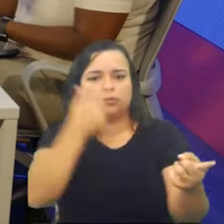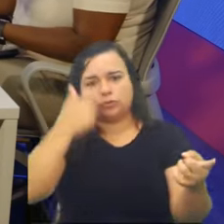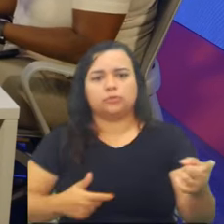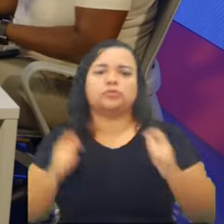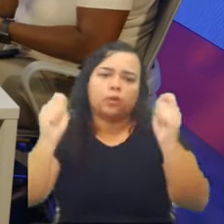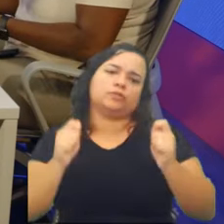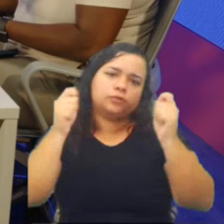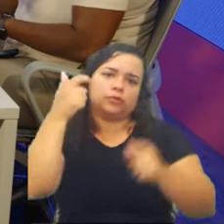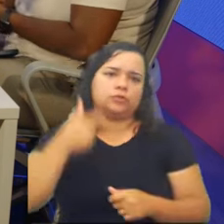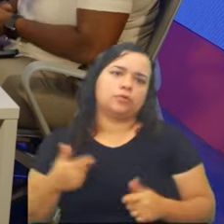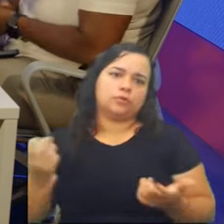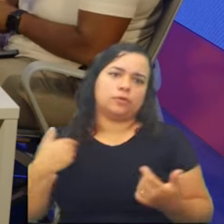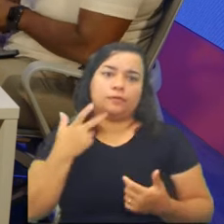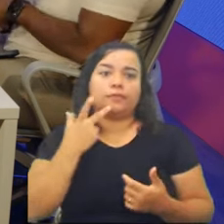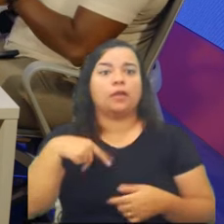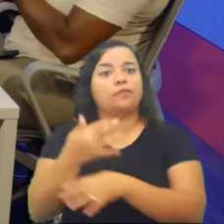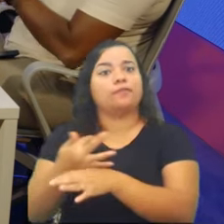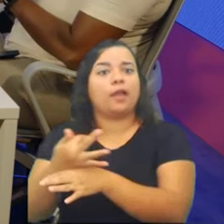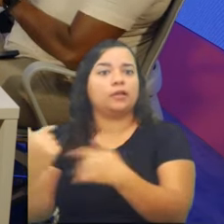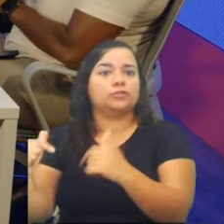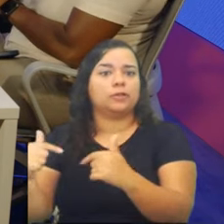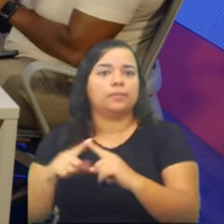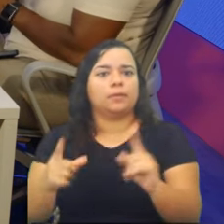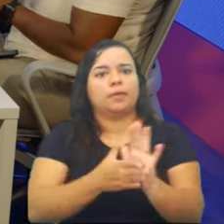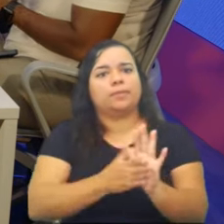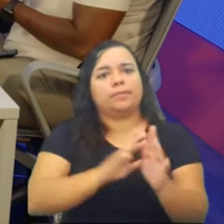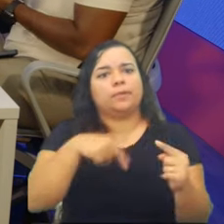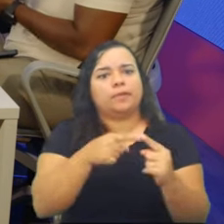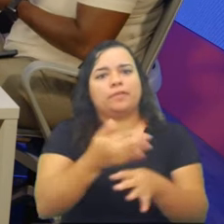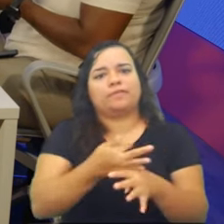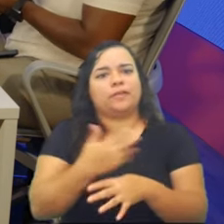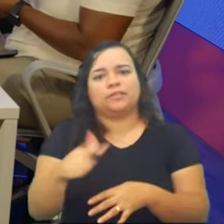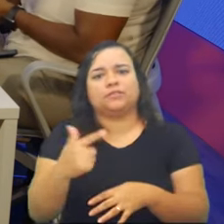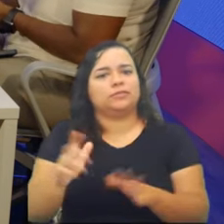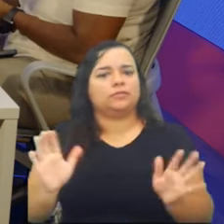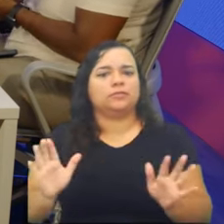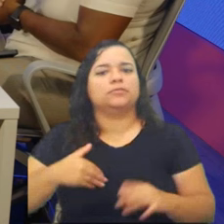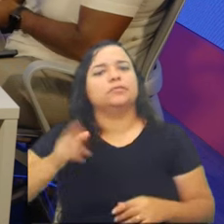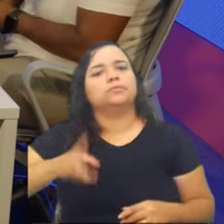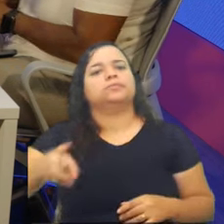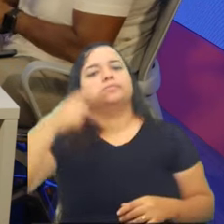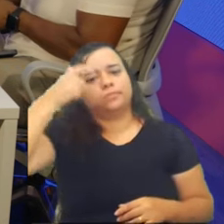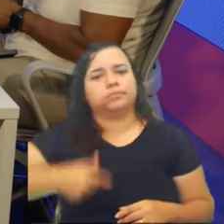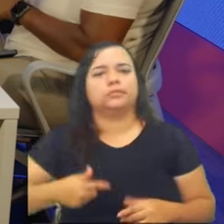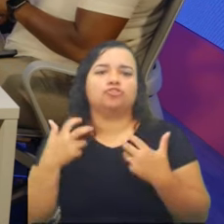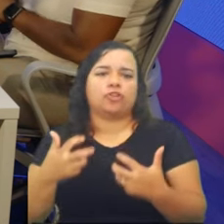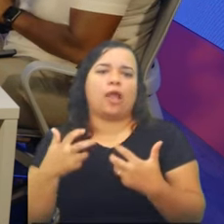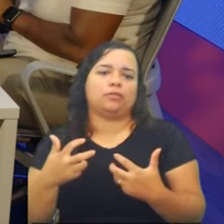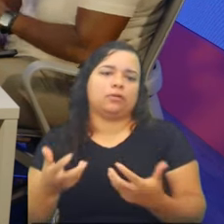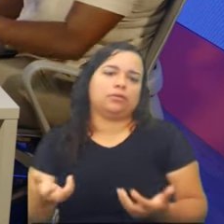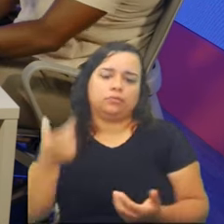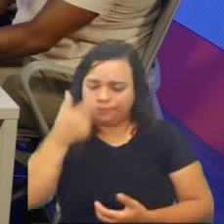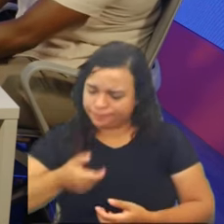aist eu sou ativista vamos re na ativista eu falo que eu tiro férias do trabalho mas não do Propósito isso a gente continua a gente se mantém